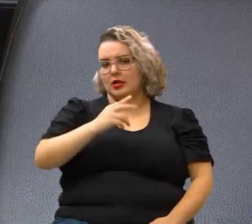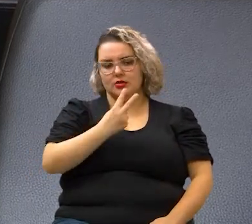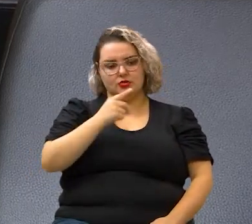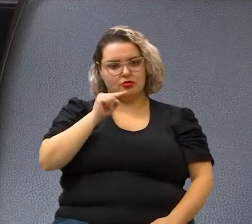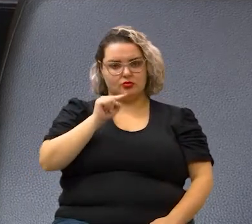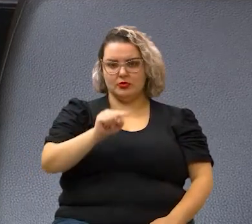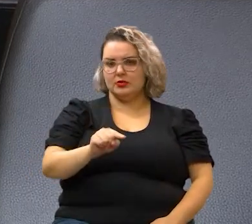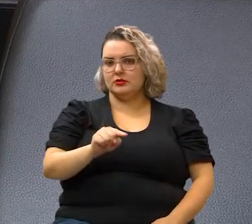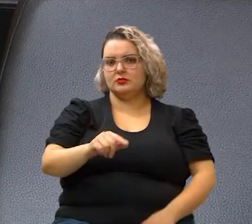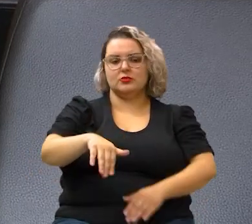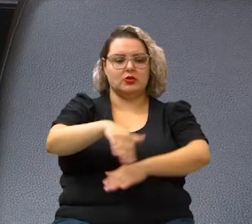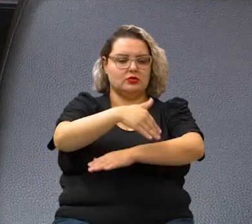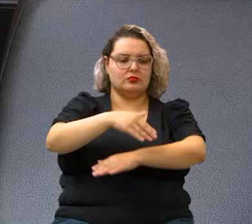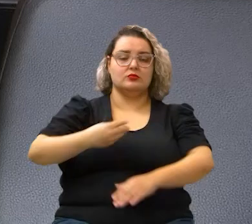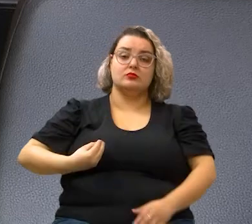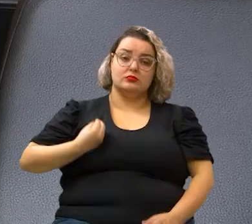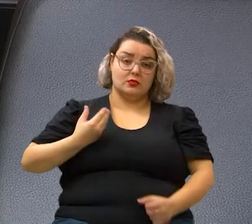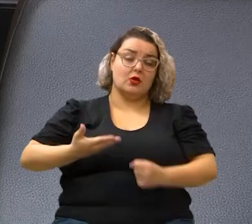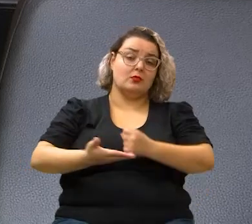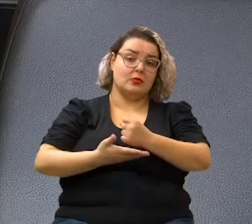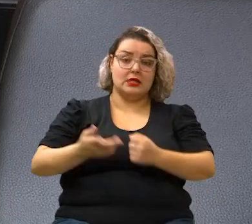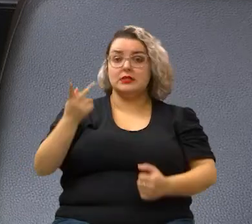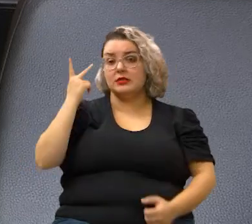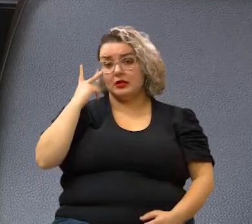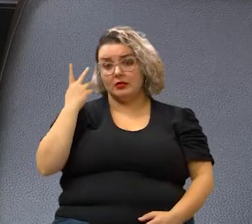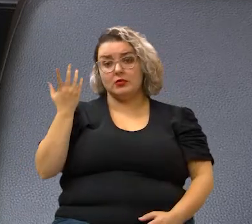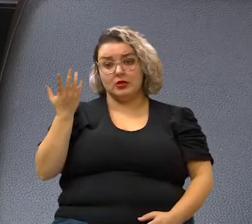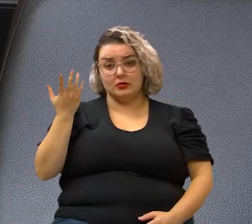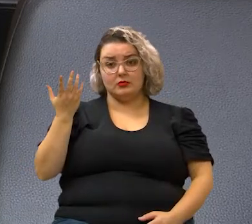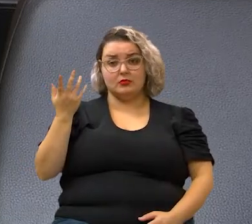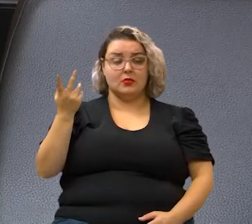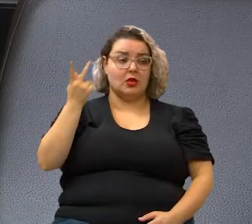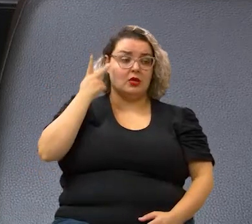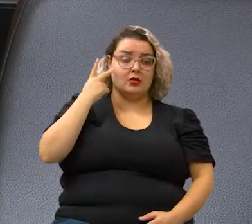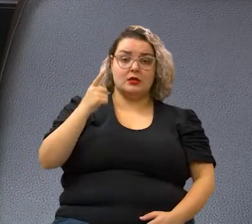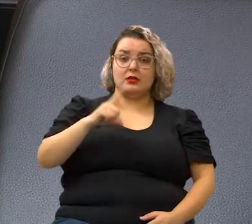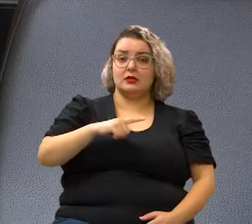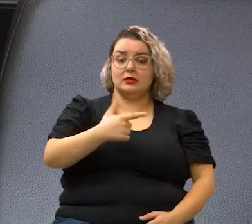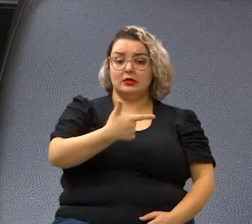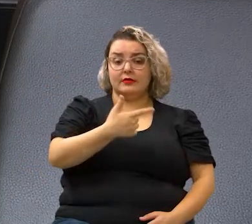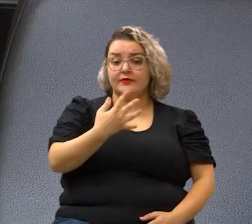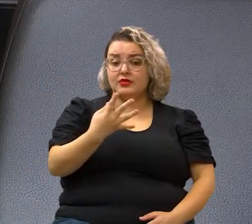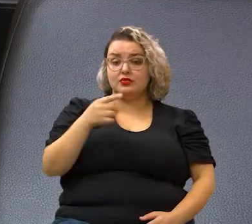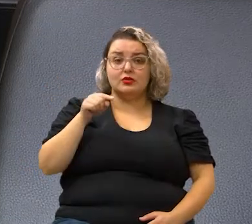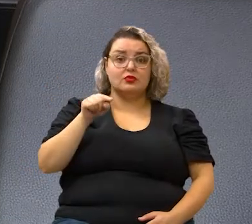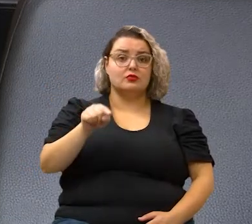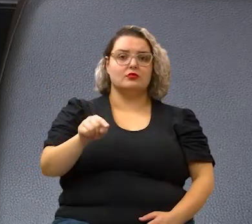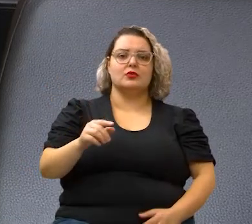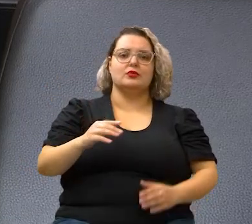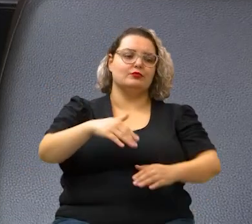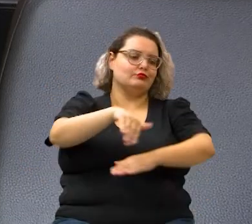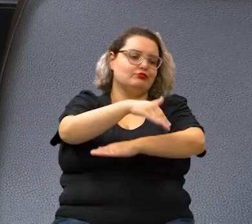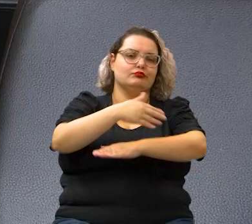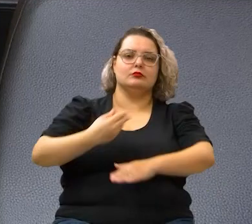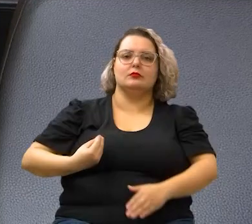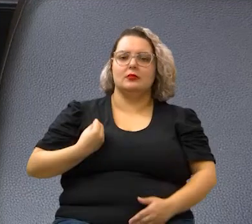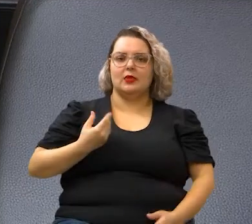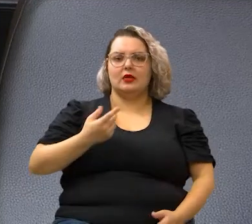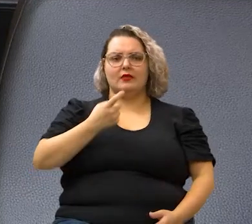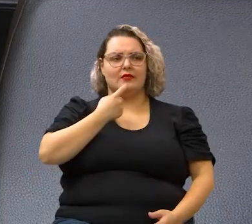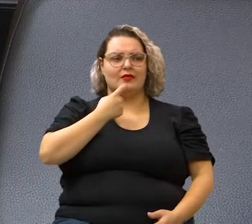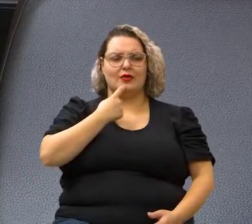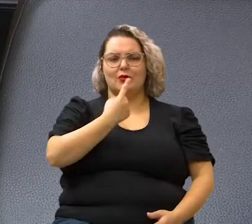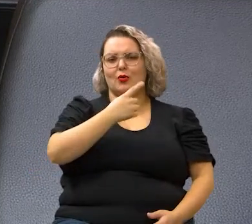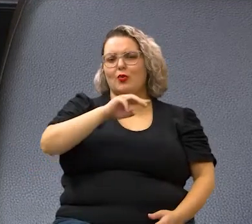as 2.000 pessoas em situação de rua, tomando até como base a capital. Capital, São Paulo, tem 24 mil moradores de rua. Vai falar